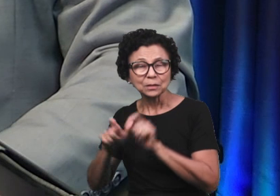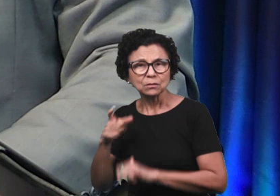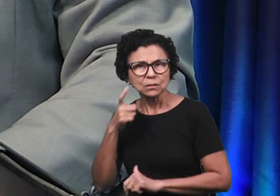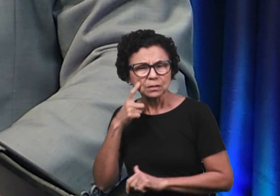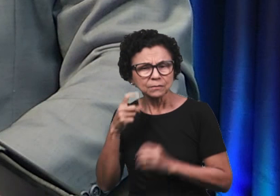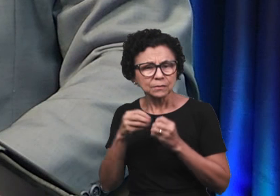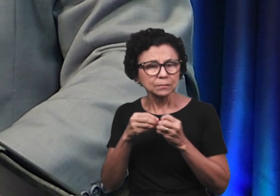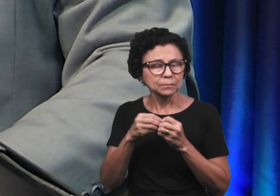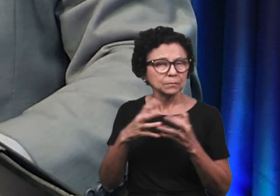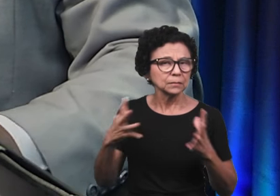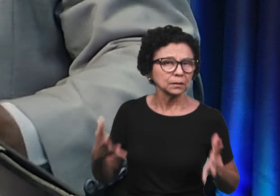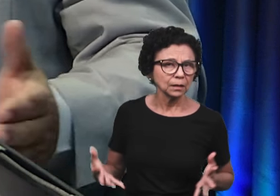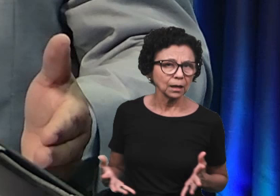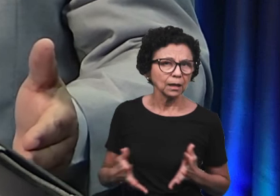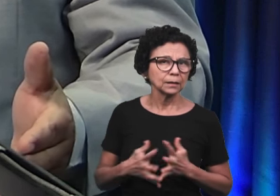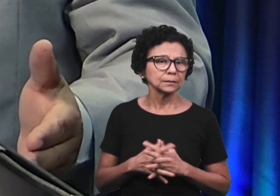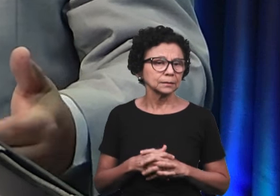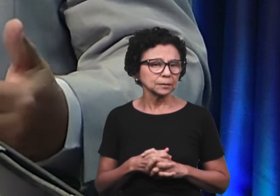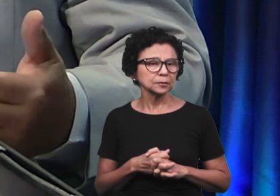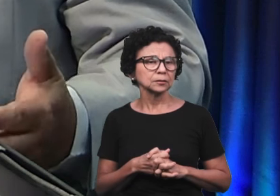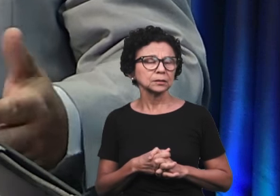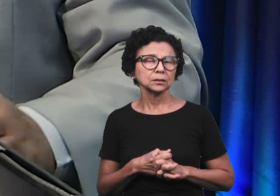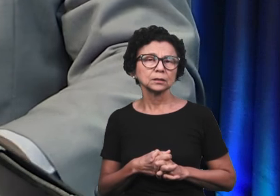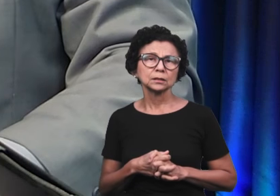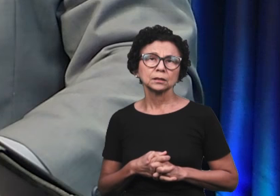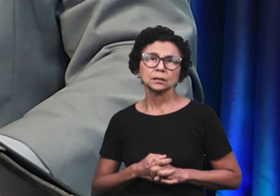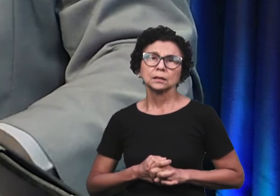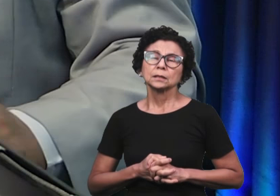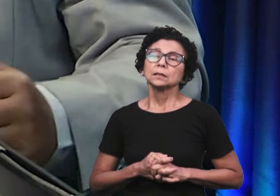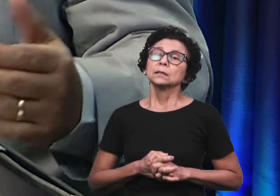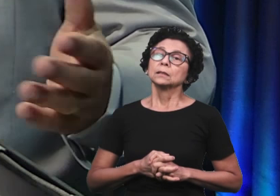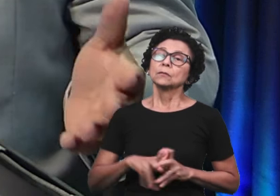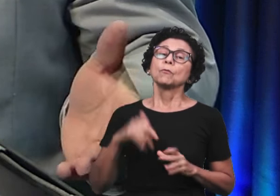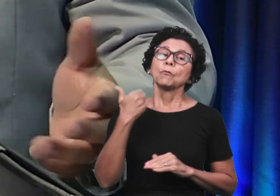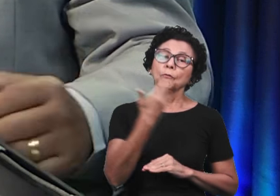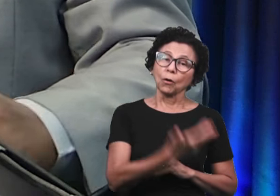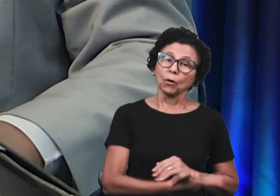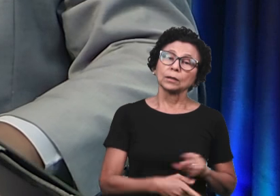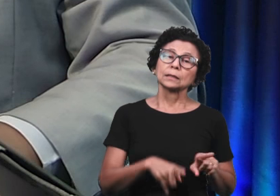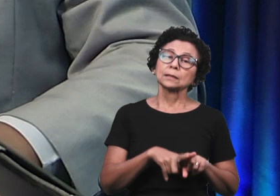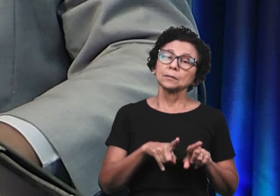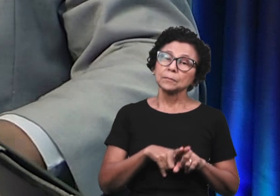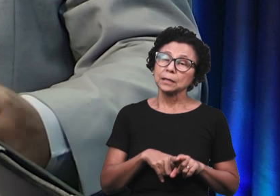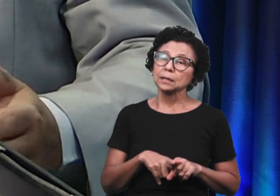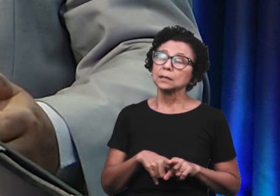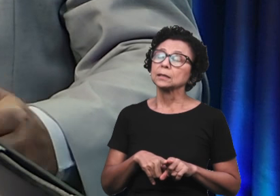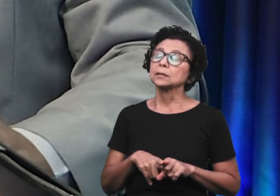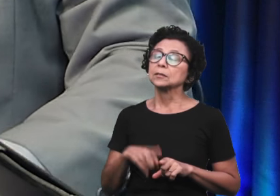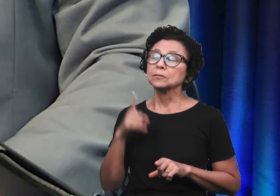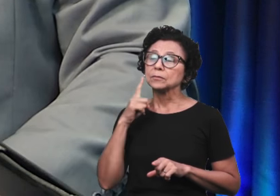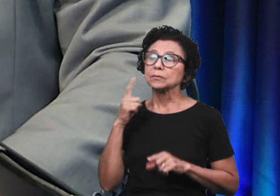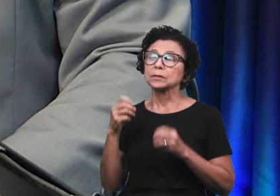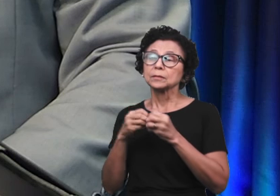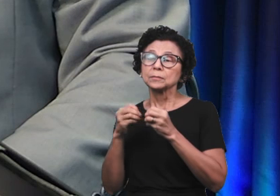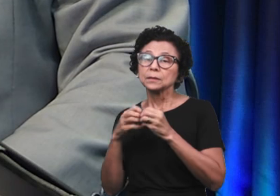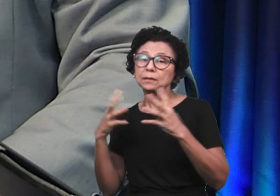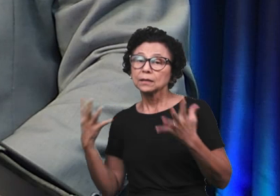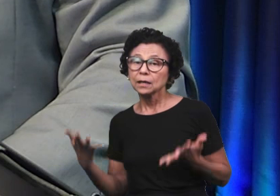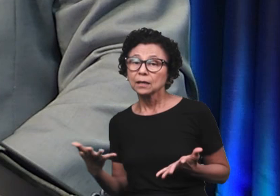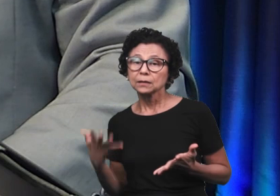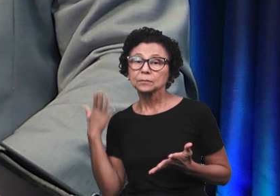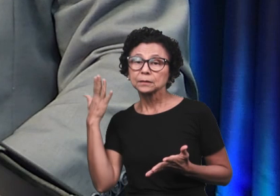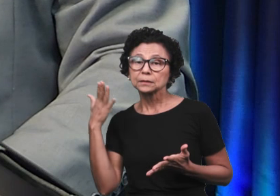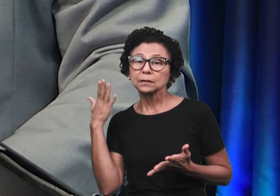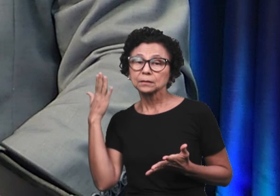milagre, às vezes pessoa também fora da igreja, vendo milagre, ouvindo mensagens de Jesus e tudo tal,